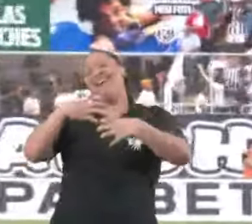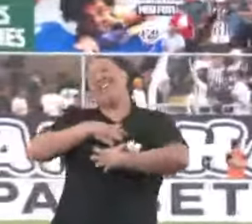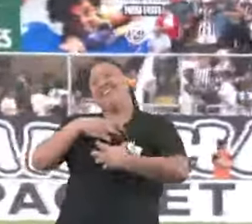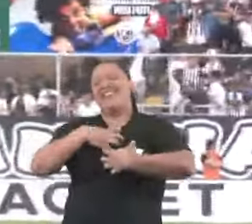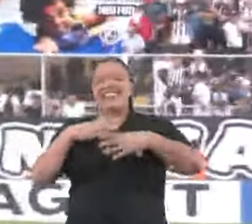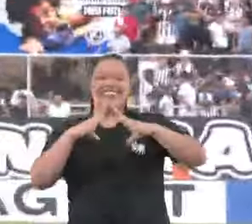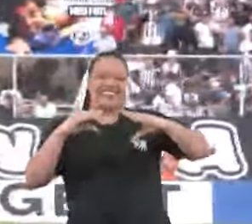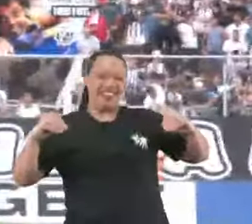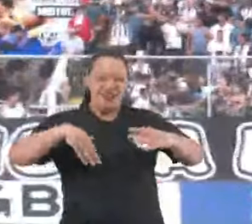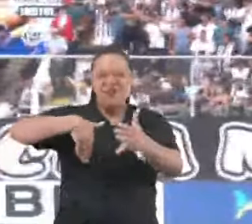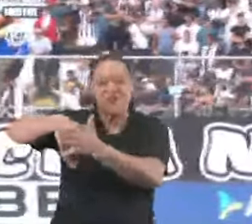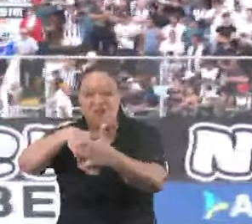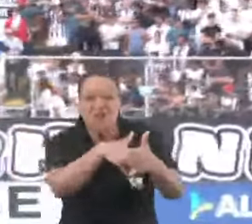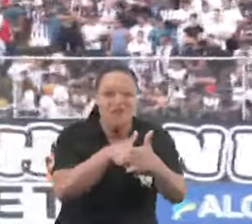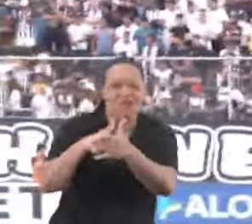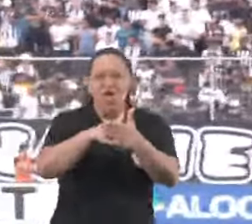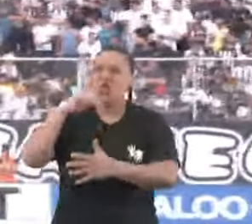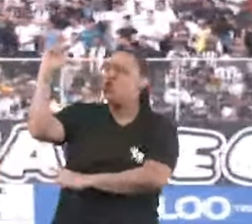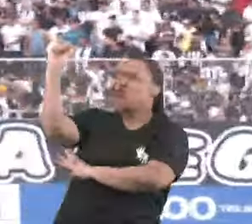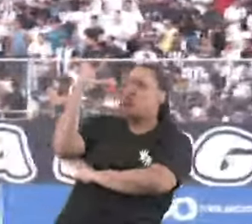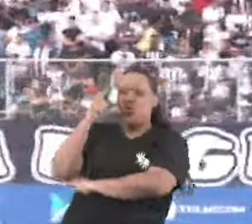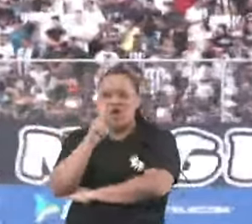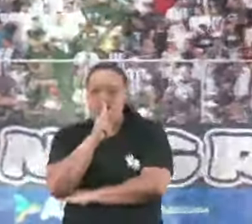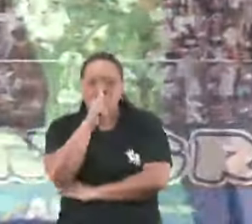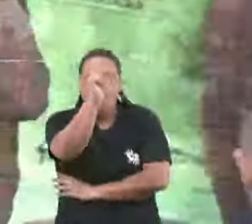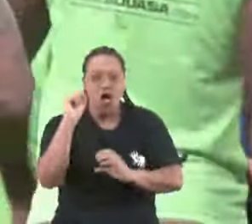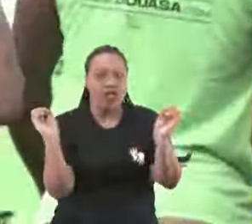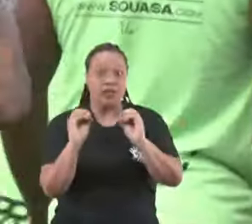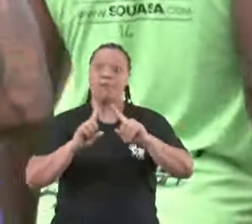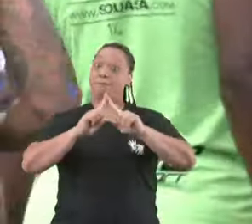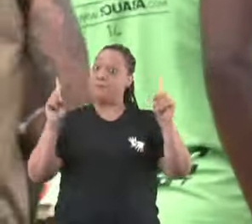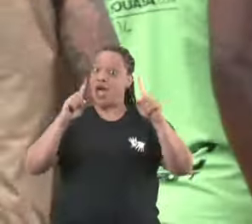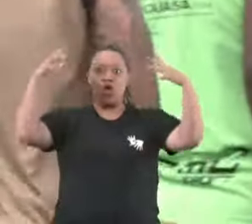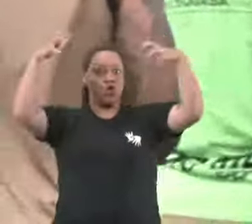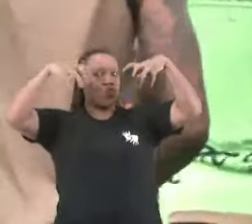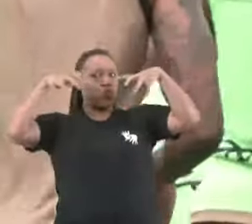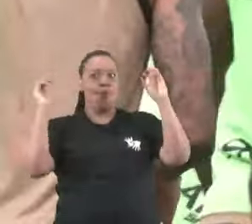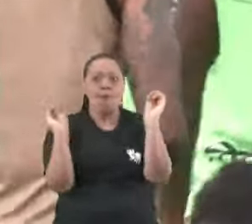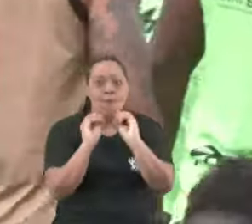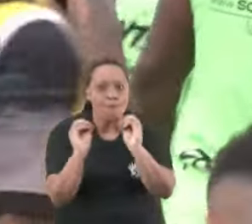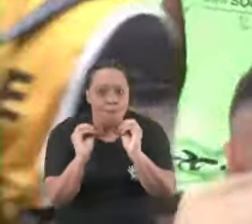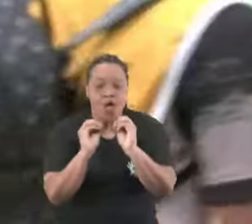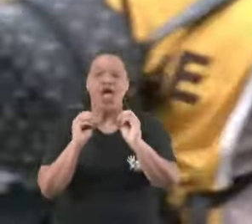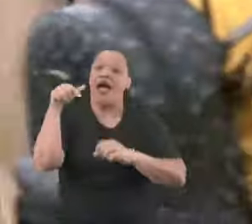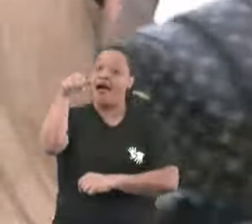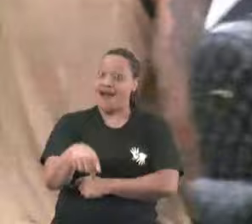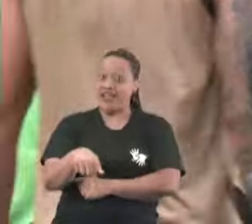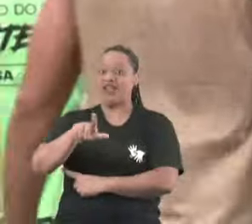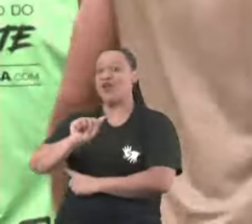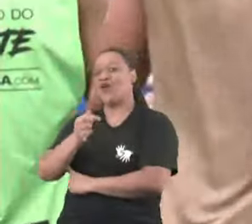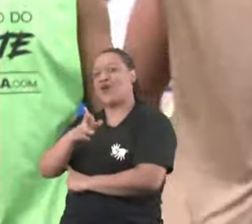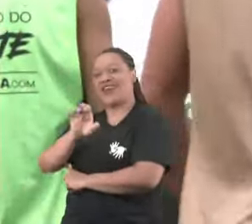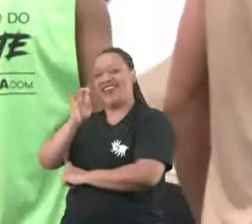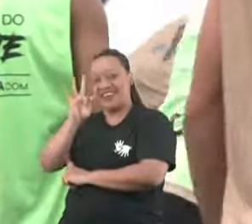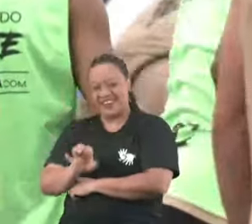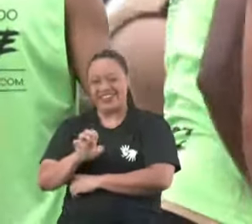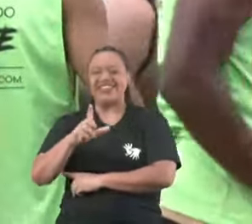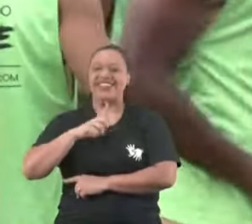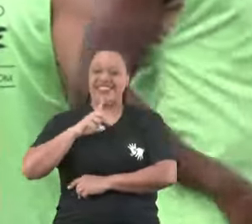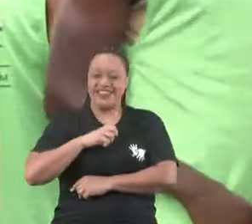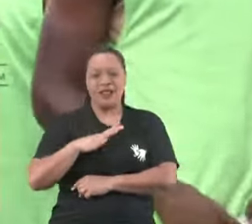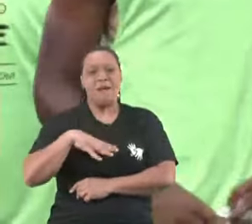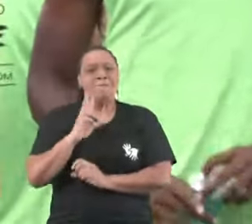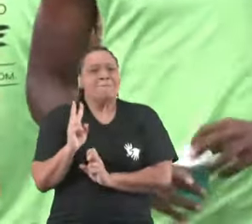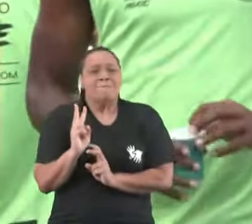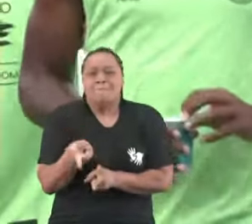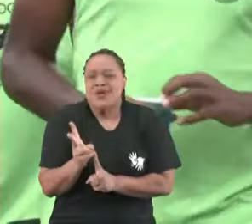de futebol, né, não está aquele sol forte, mas também ainda não choveu aqui no Agreste, e tem muita história. São 97, o mesmo